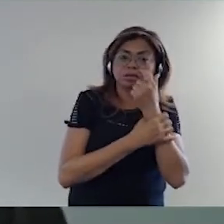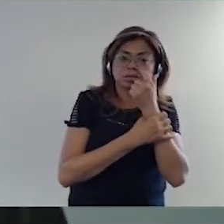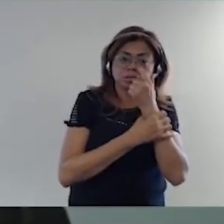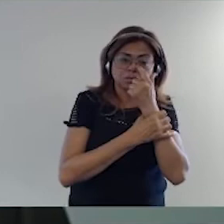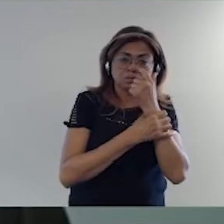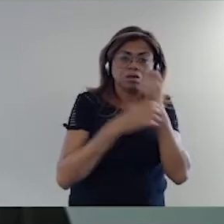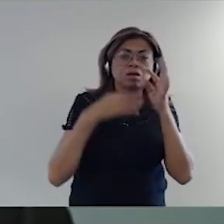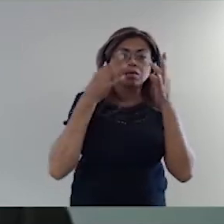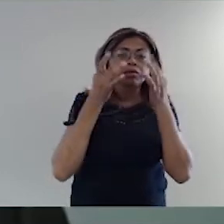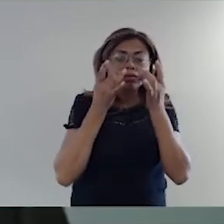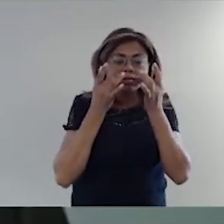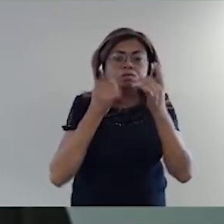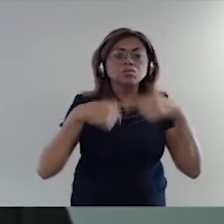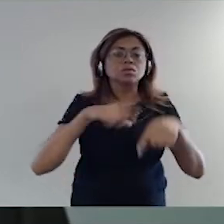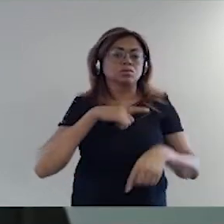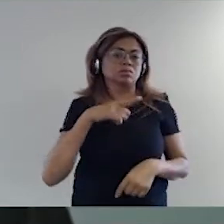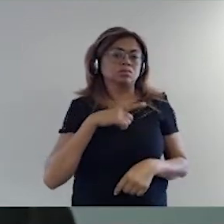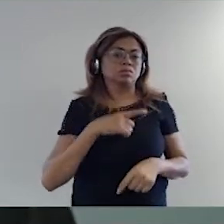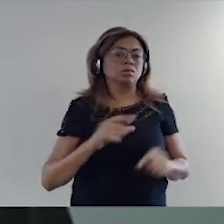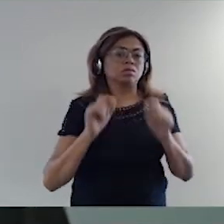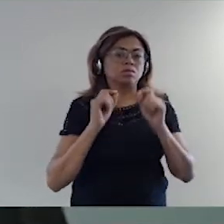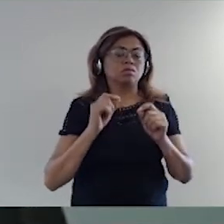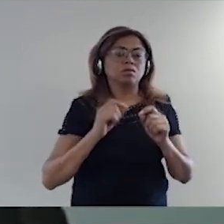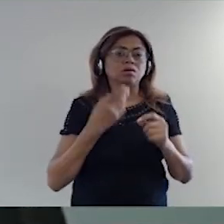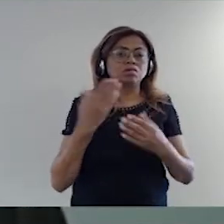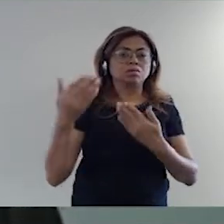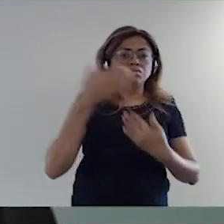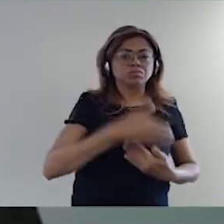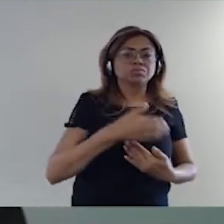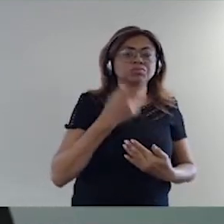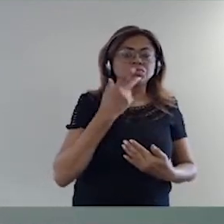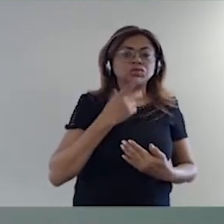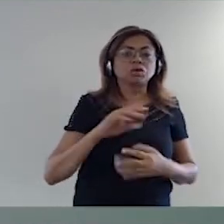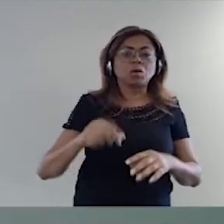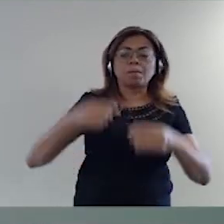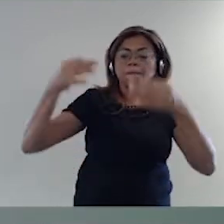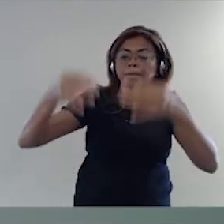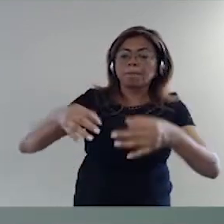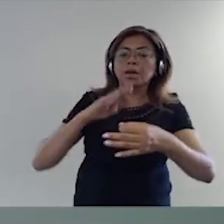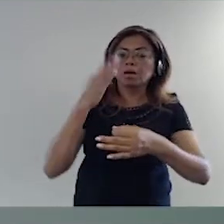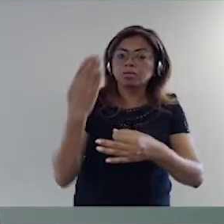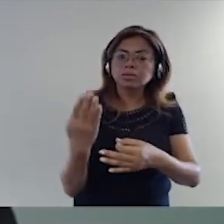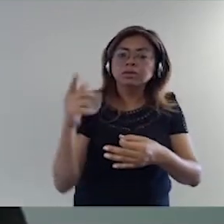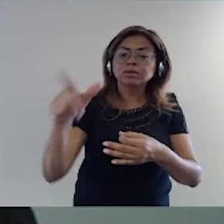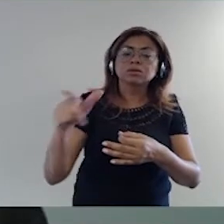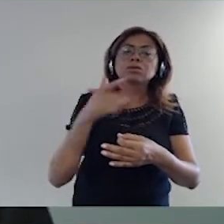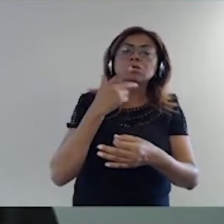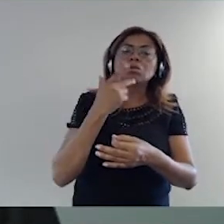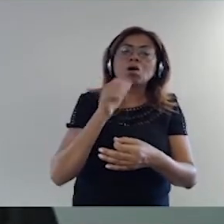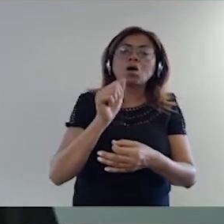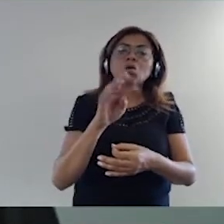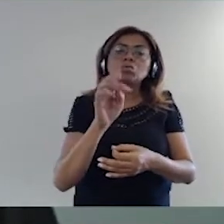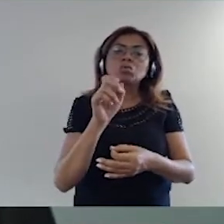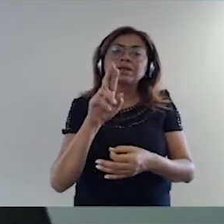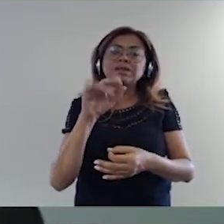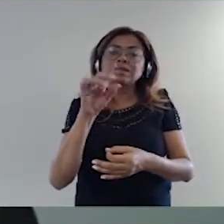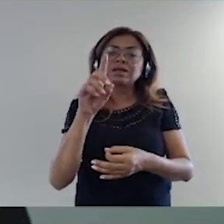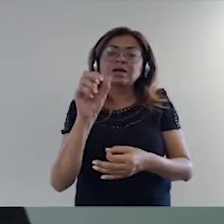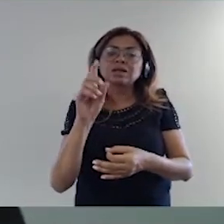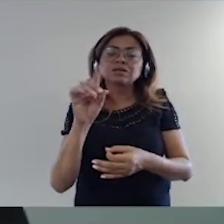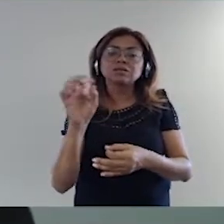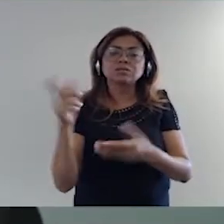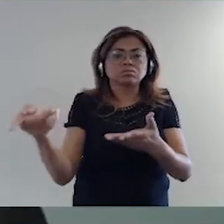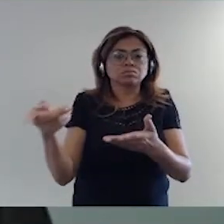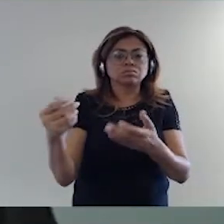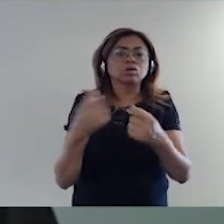a testemunha tivesse que prestar seu depoimento em frente a uma autoridade judiciária. Para o quê? Termos a segurança da prova.